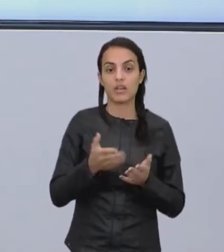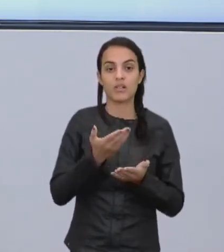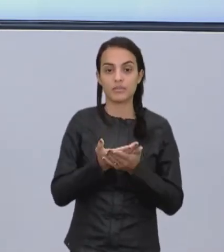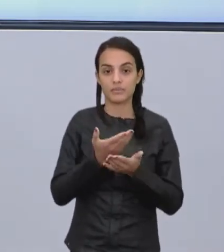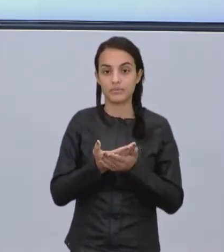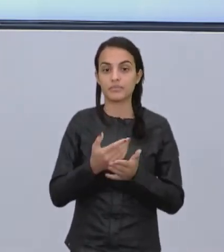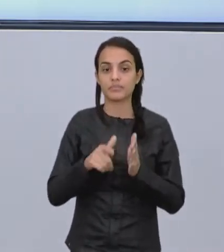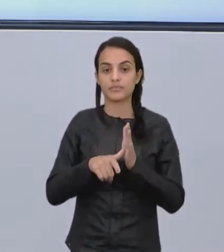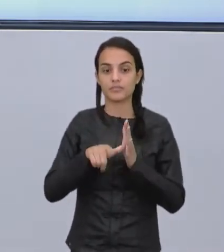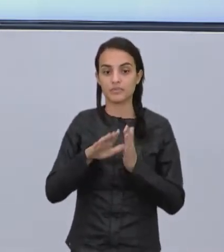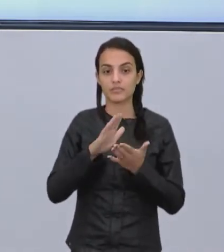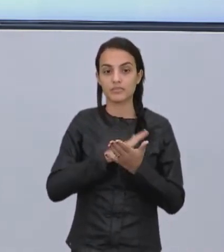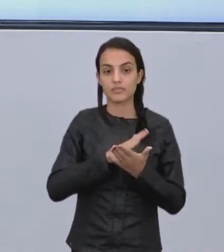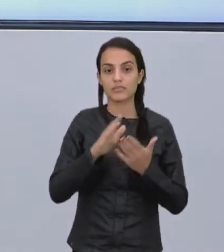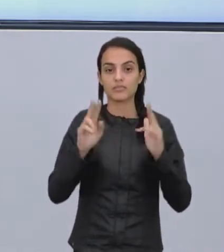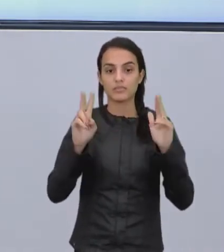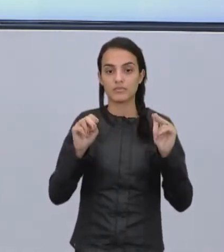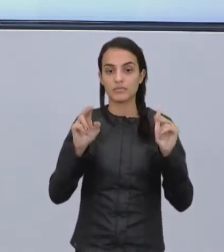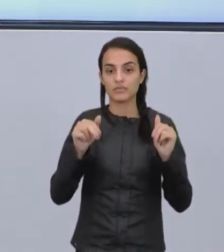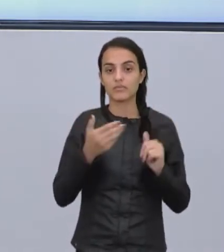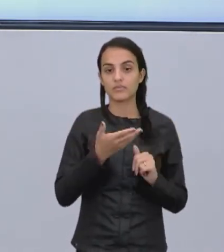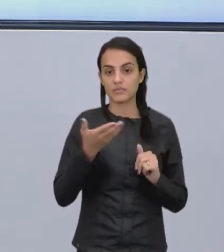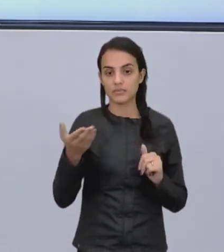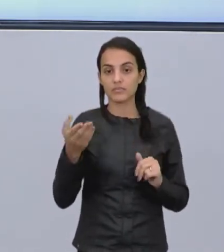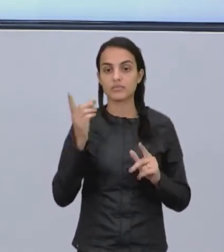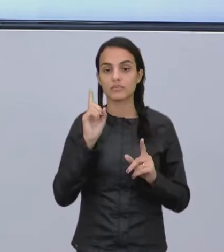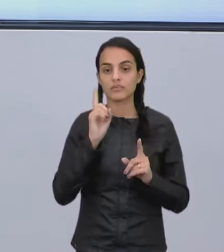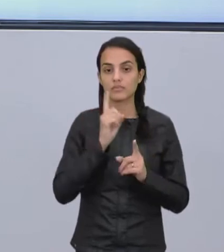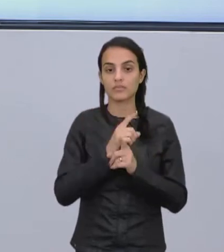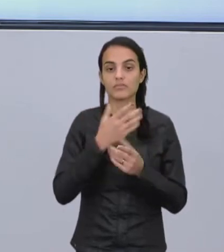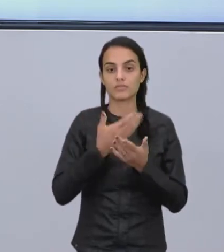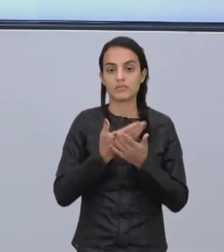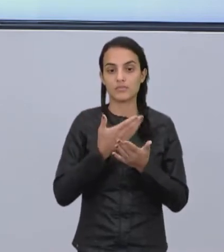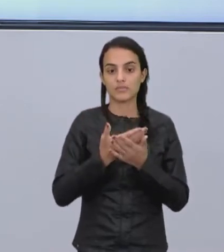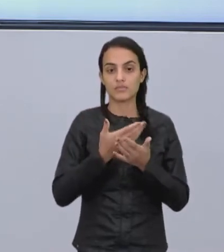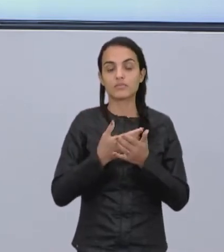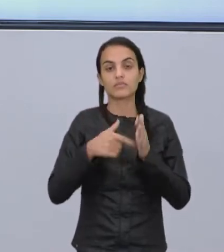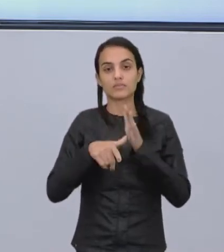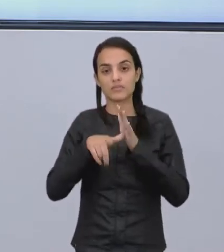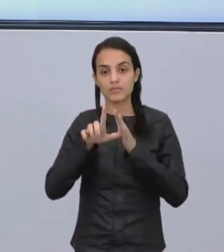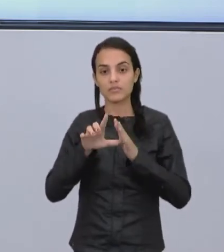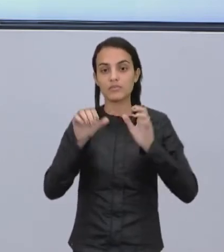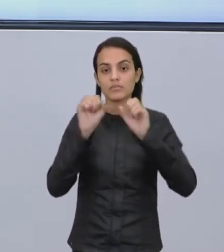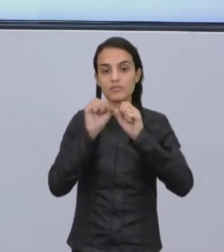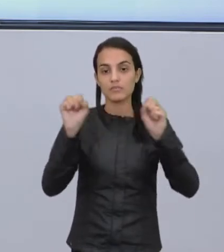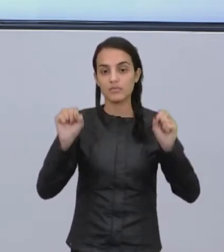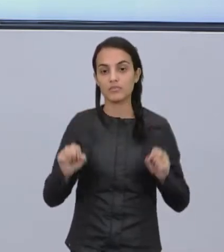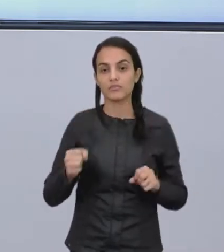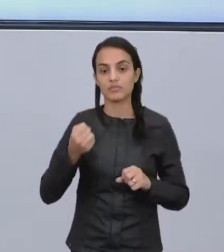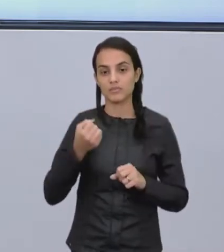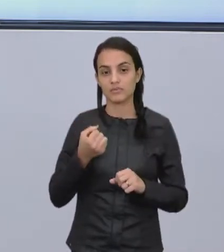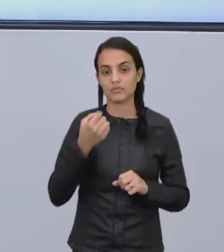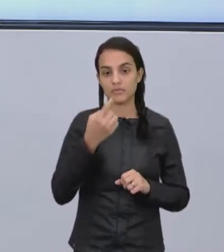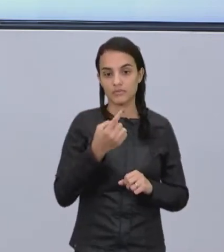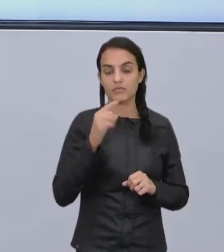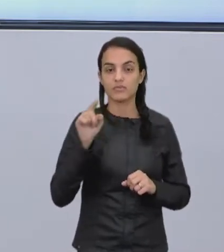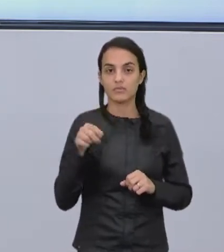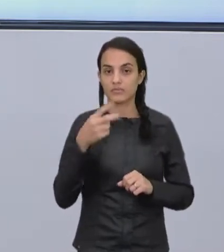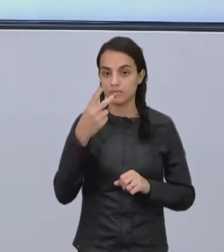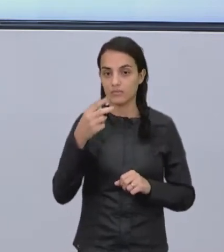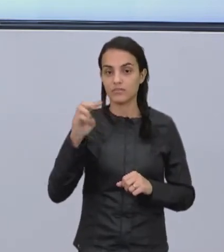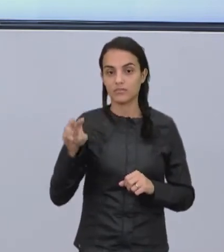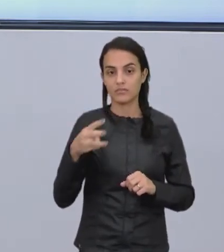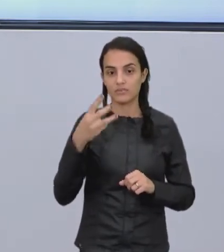algumas coisas. Vocês vão encontrar nas aulas anteriores, sistematização 1, 2 e 3 aí da